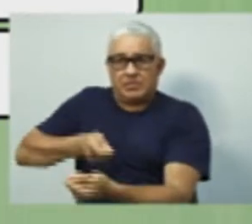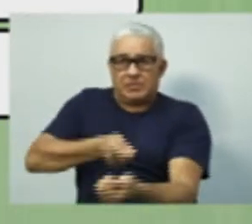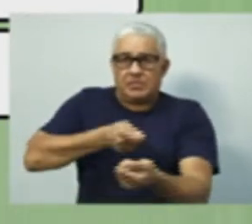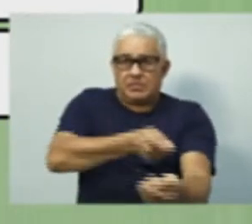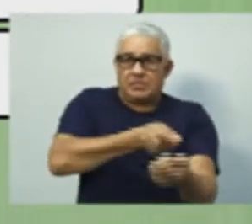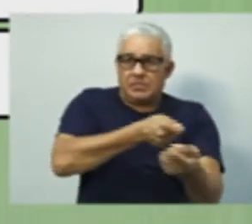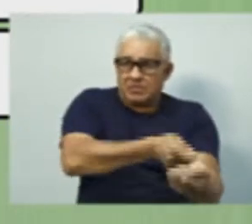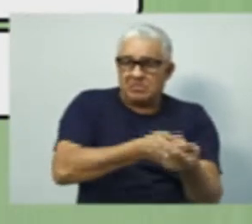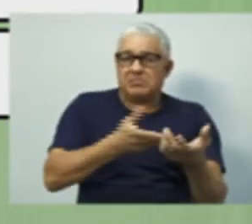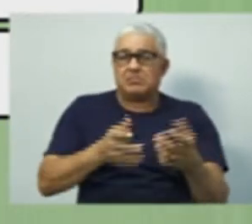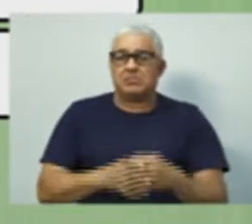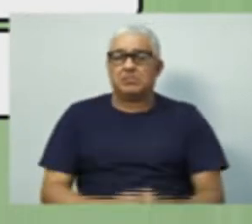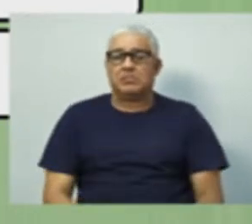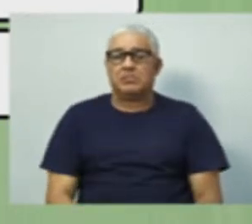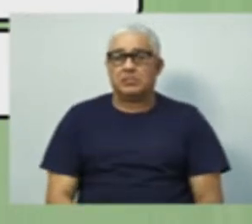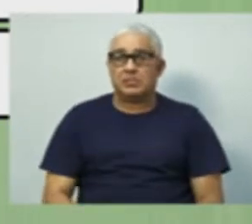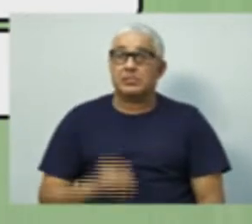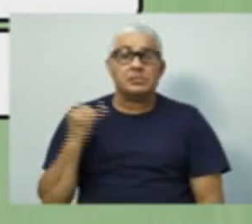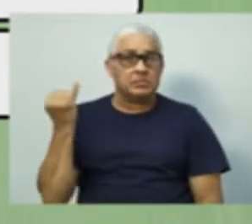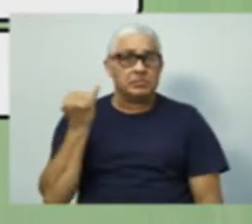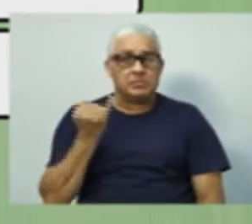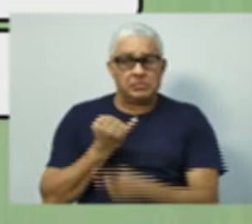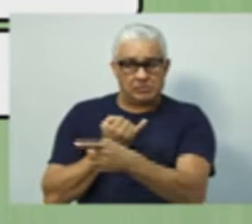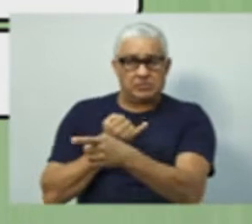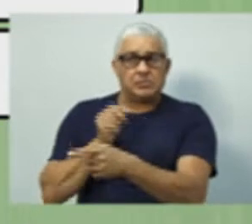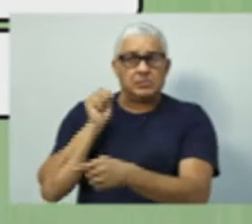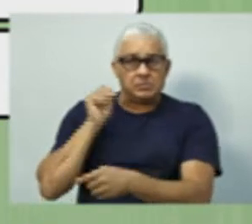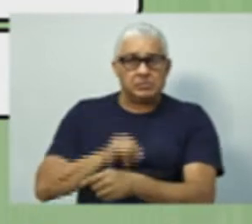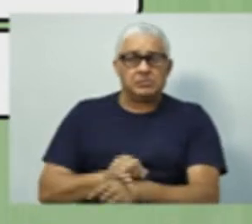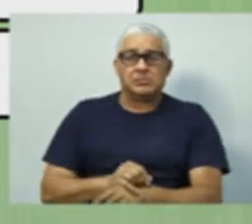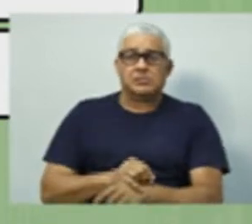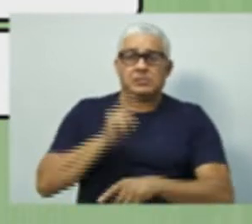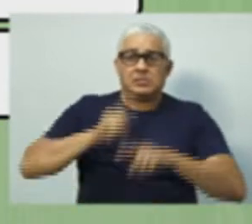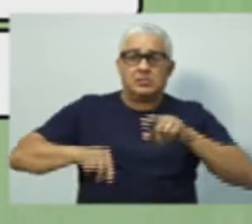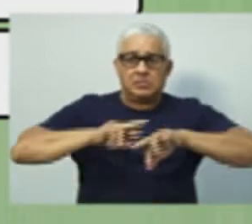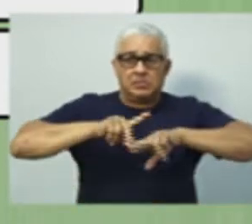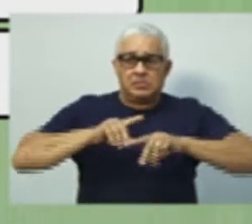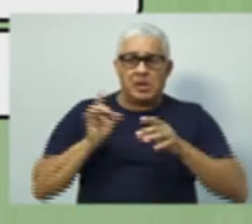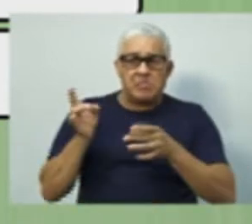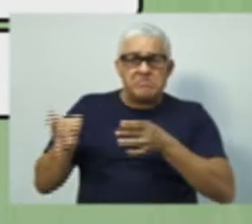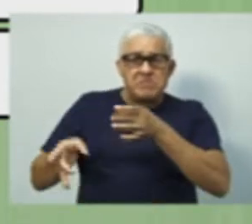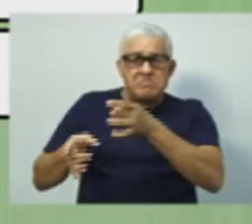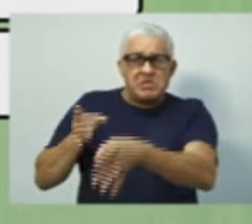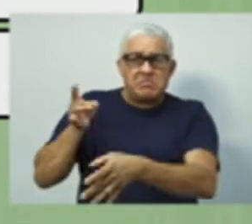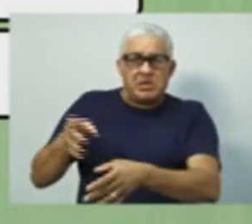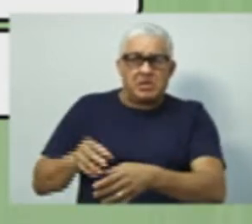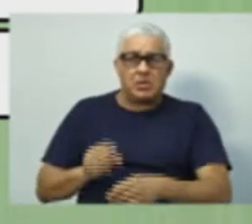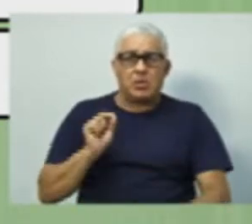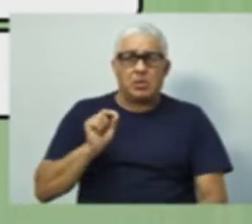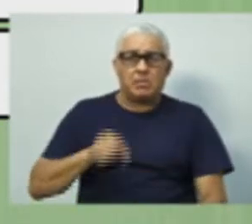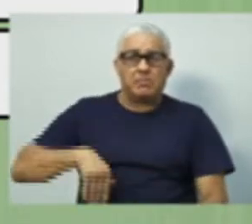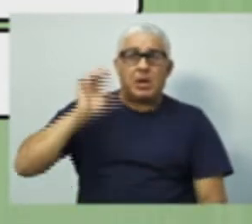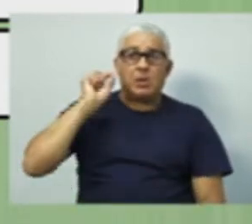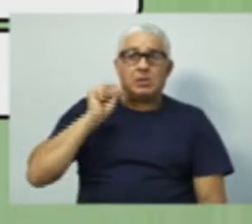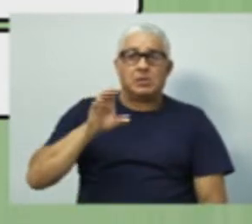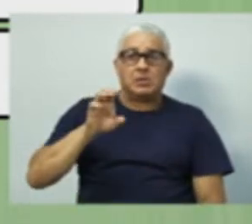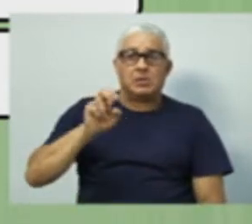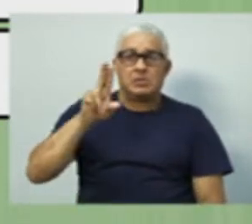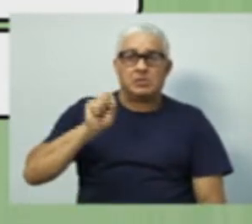a faxina, é importante, que se ele fizer desperdício de material, por exemplo, ele vai aumentar o quê?